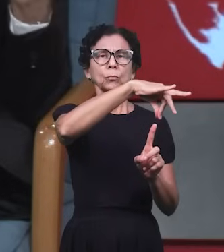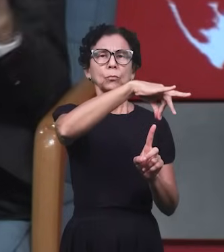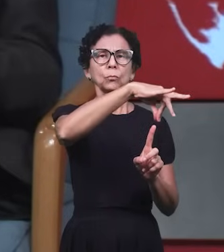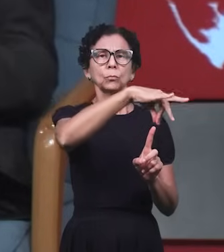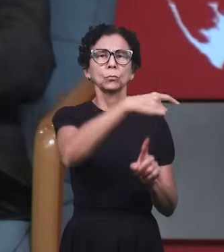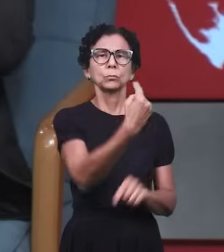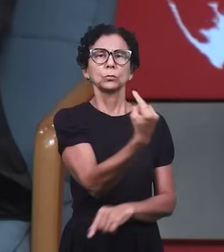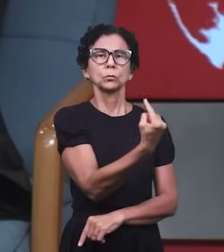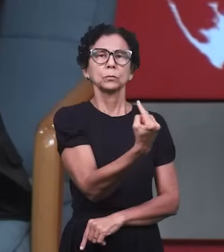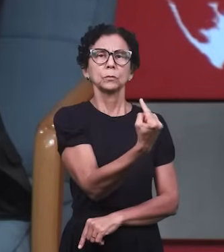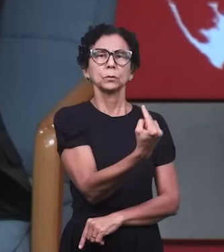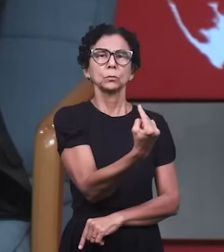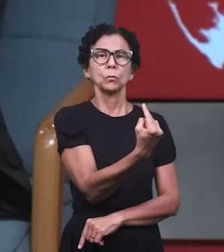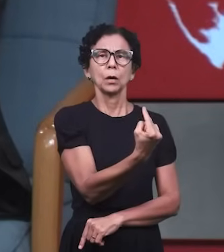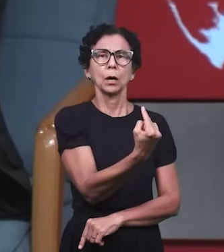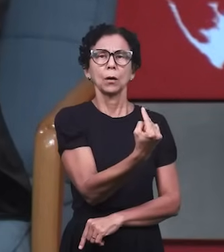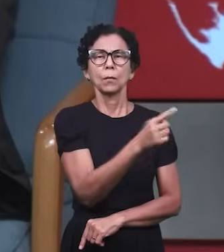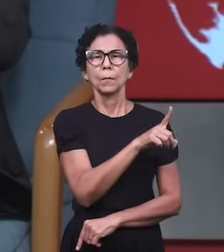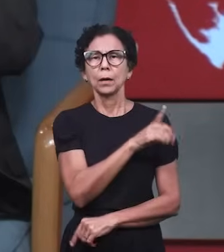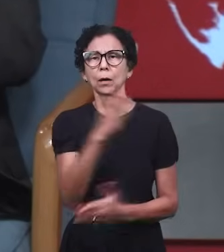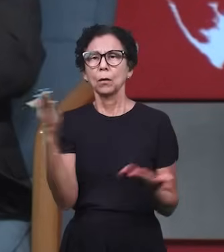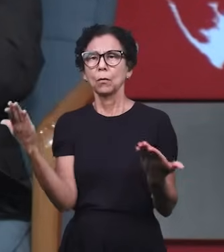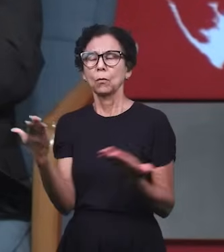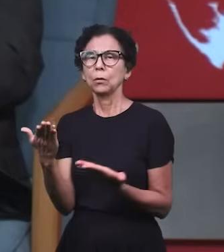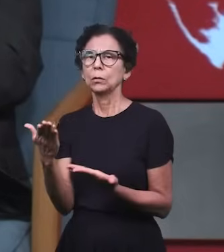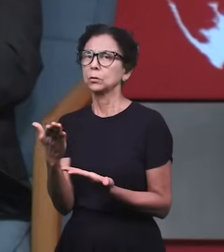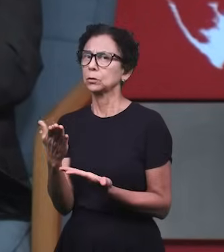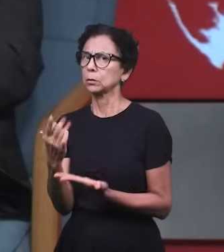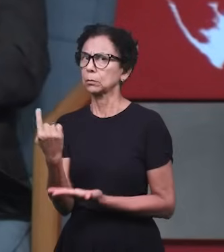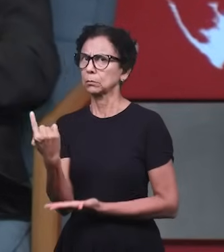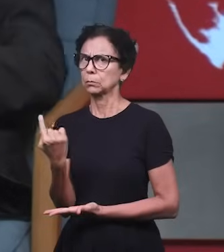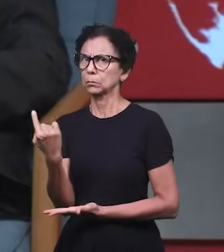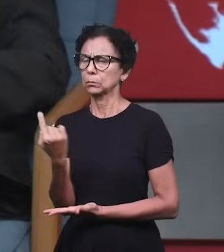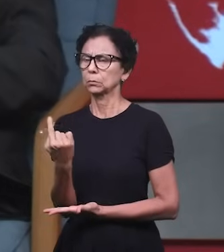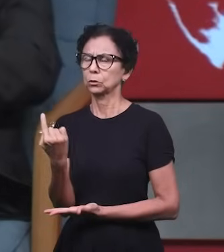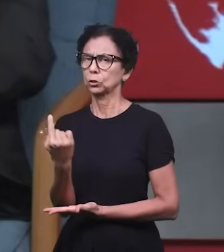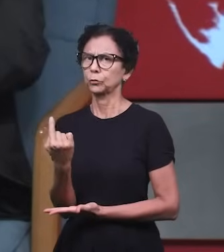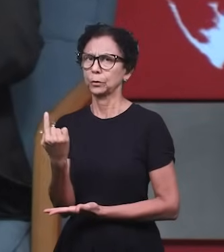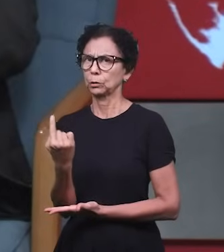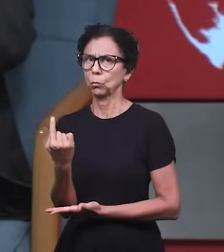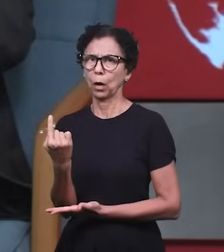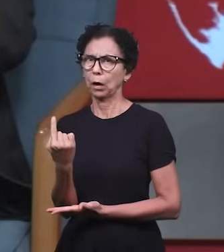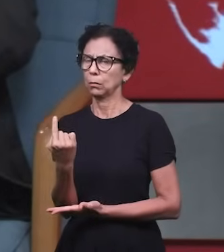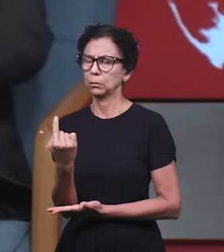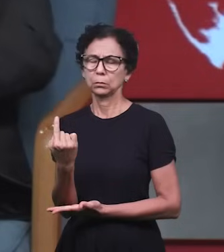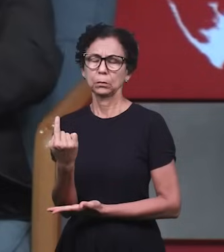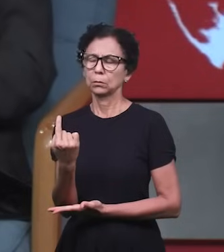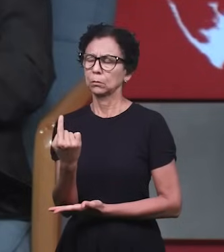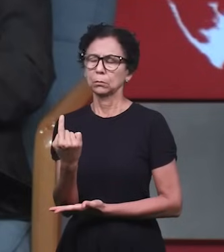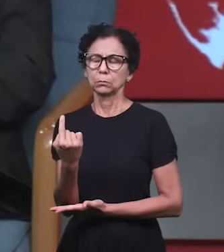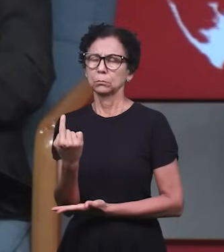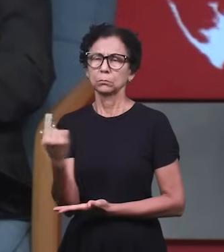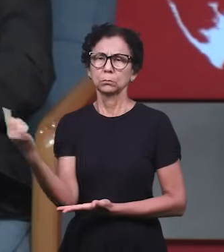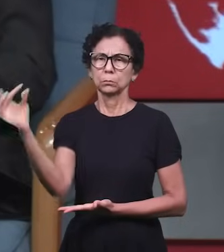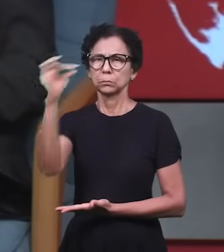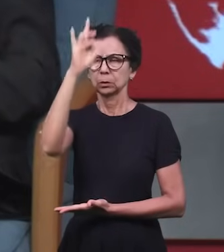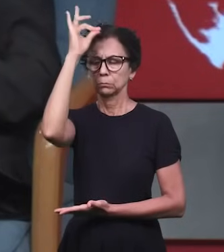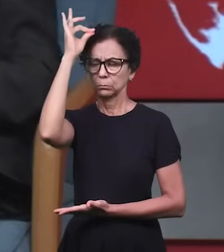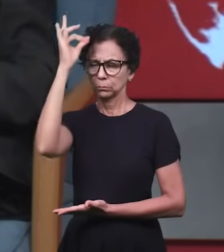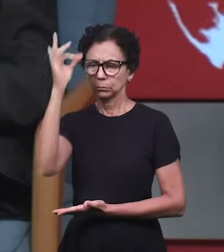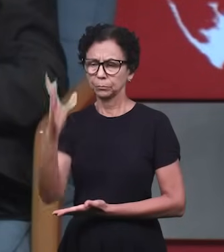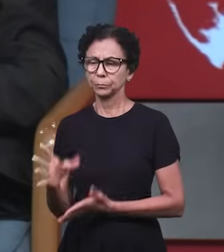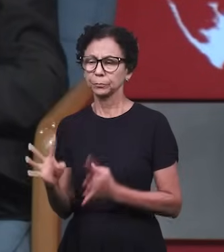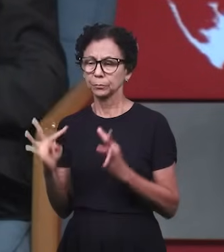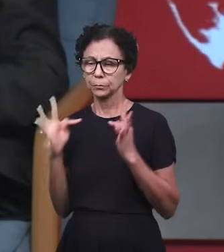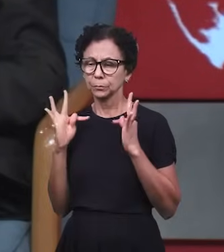Velho Testamento, mas não está individualizado na igreja. Na igreja o Espírito está sobre toda a igreja. Então é